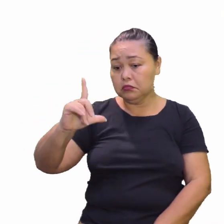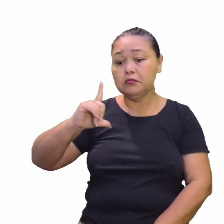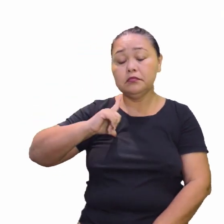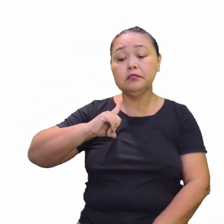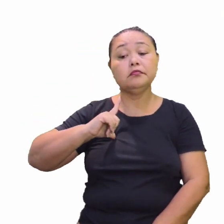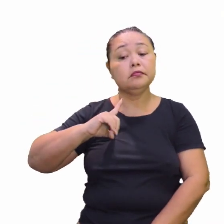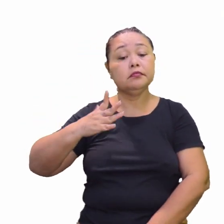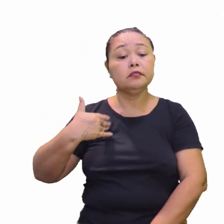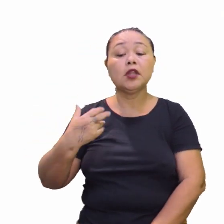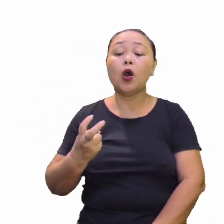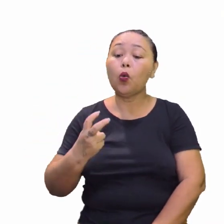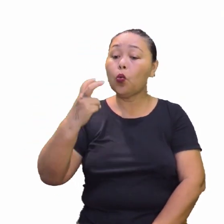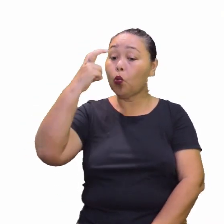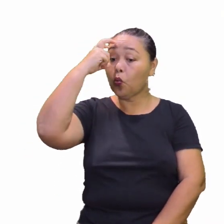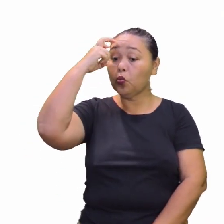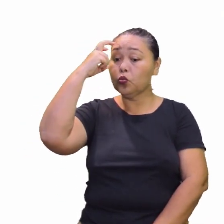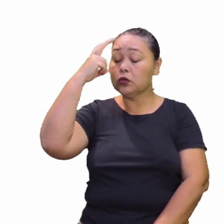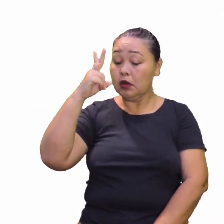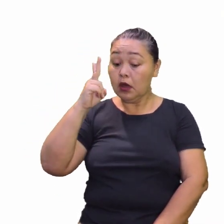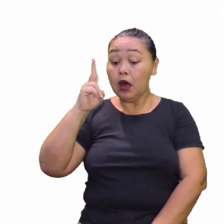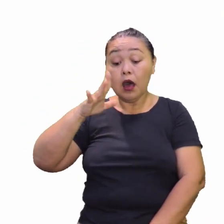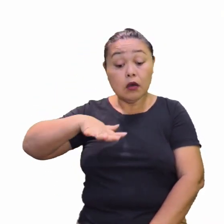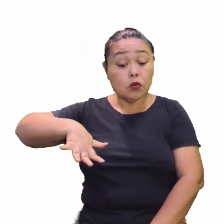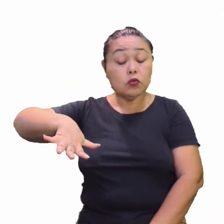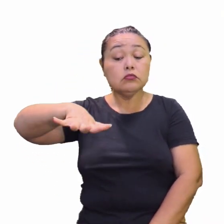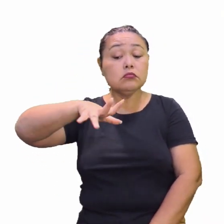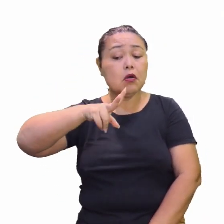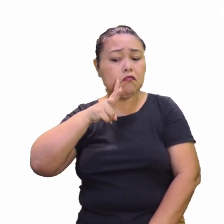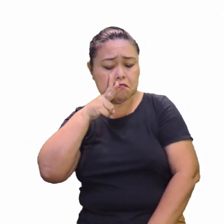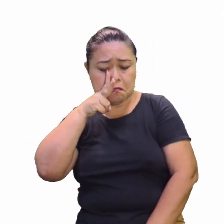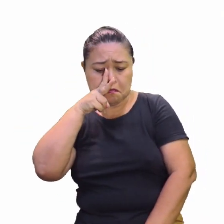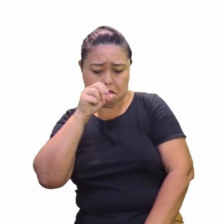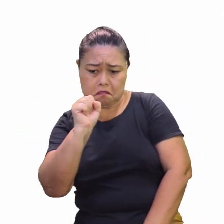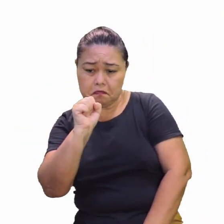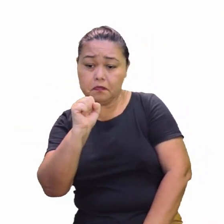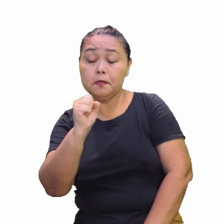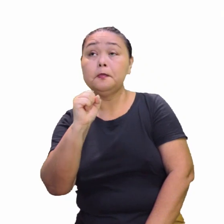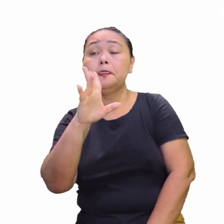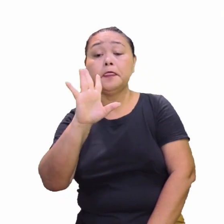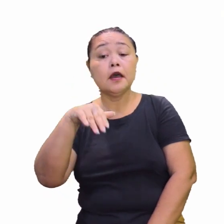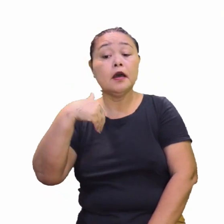praticado. Isso, e a cultura muito intensa e forte